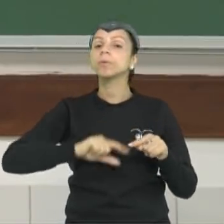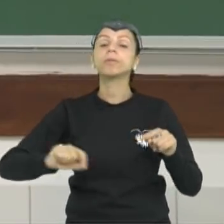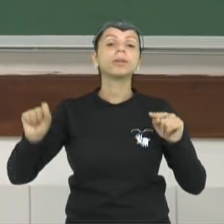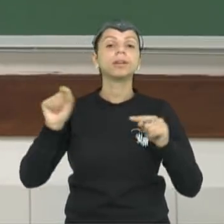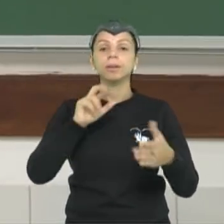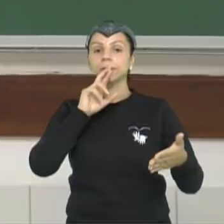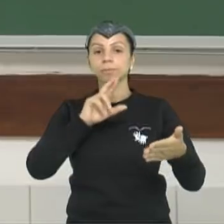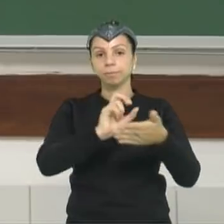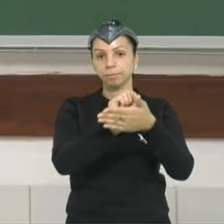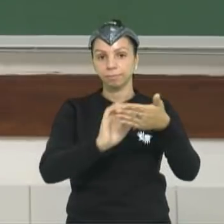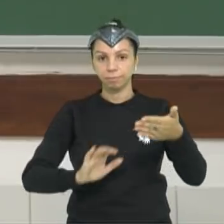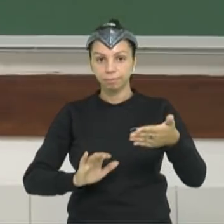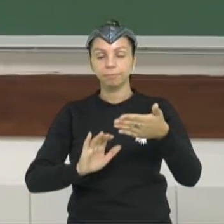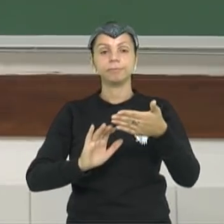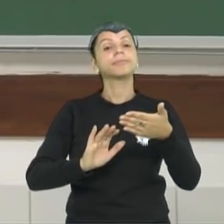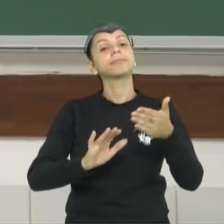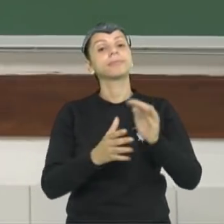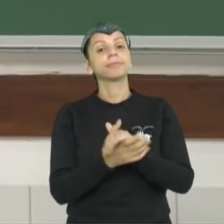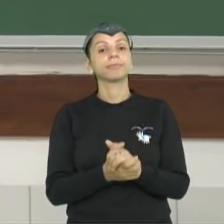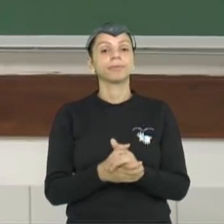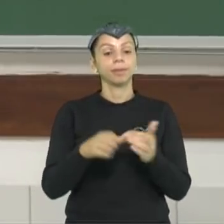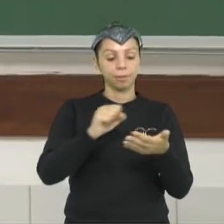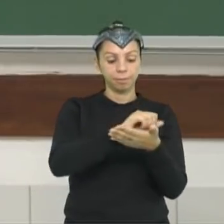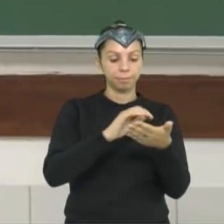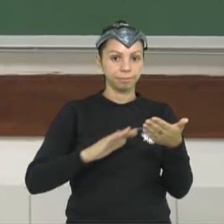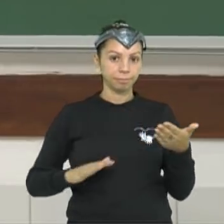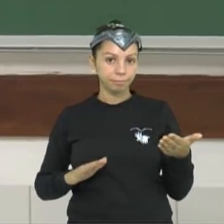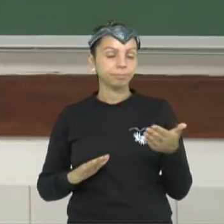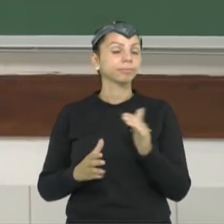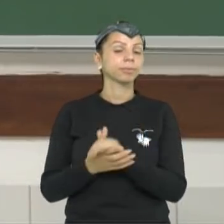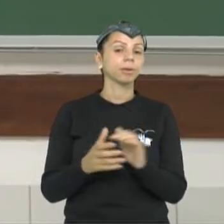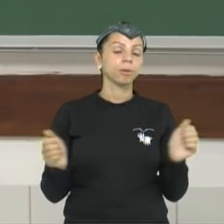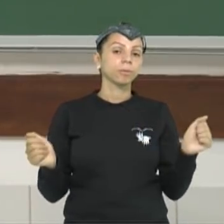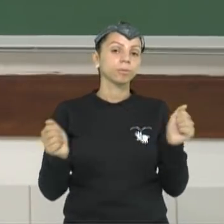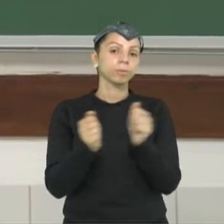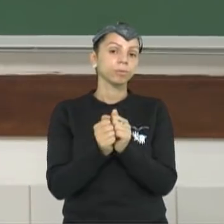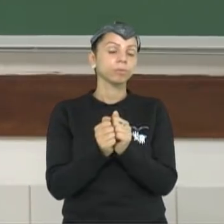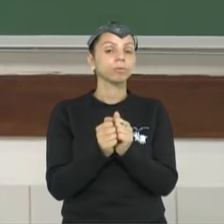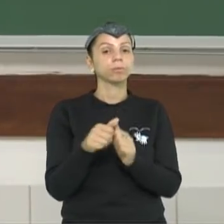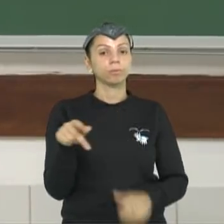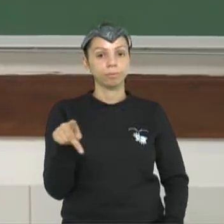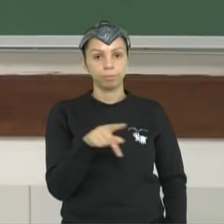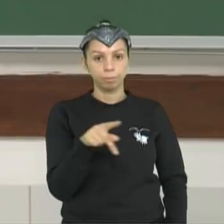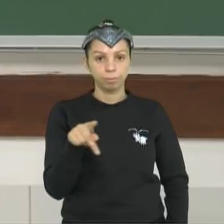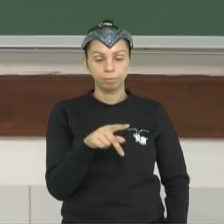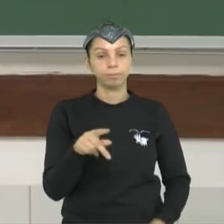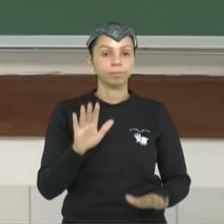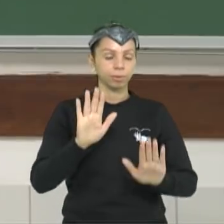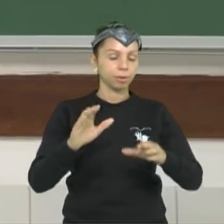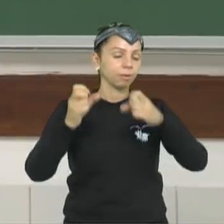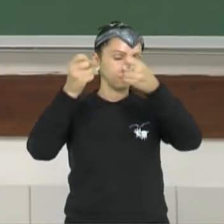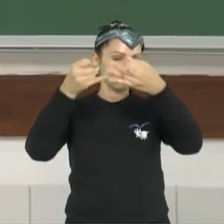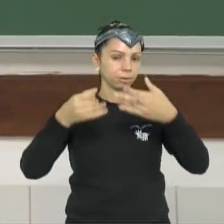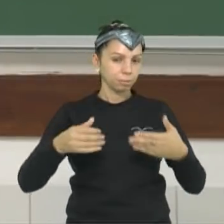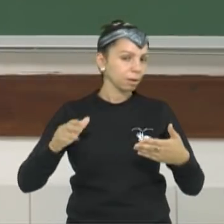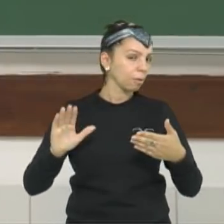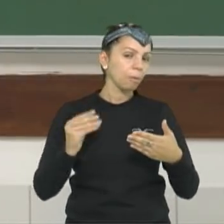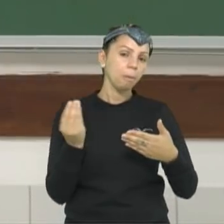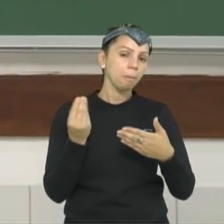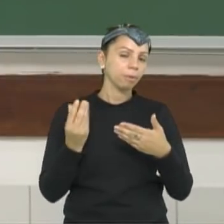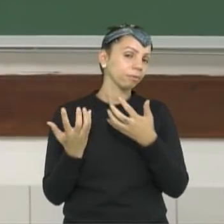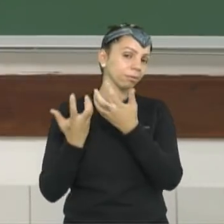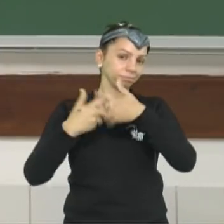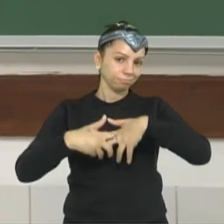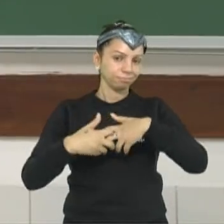a sua atividade, que é uma atividade em conjunto com os professores. Já já eu explico melhor essa atividade